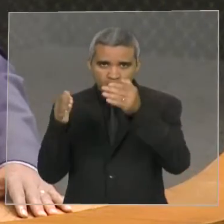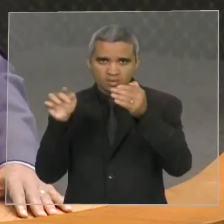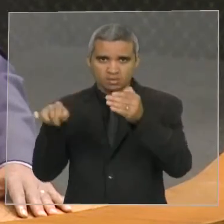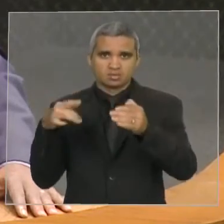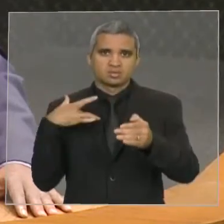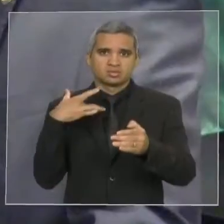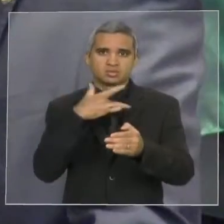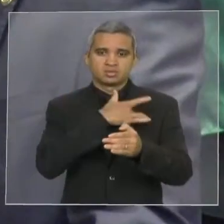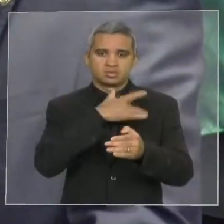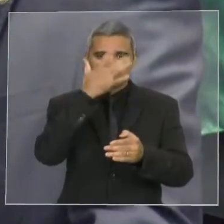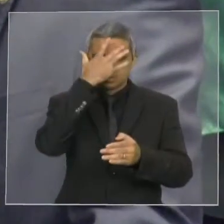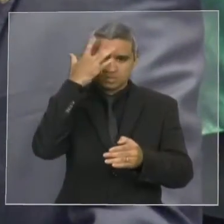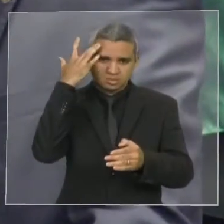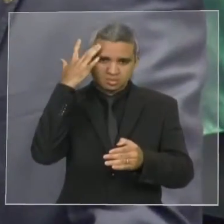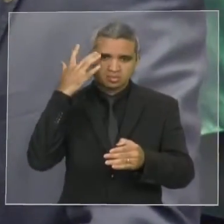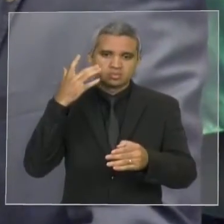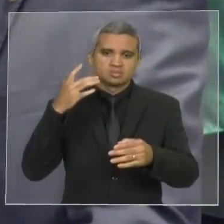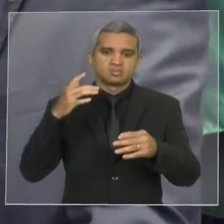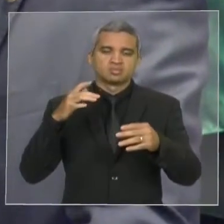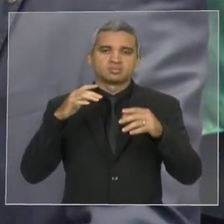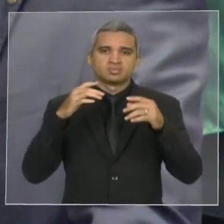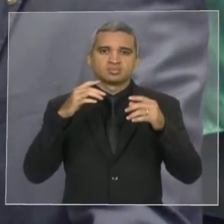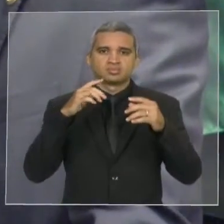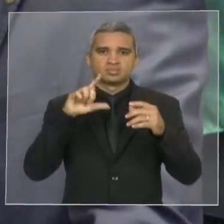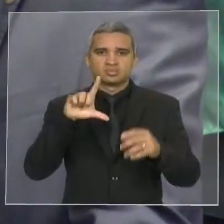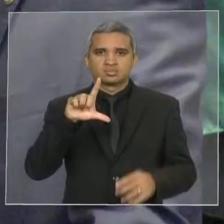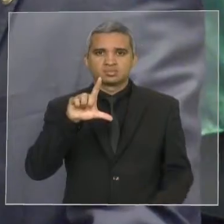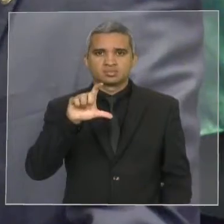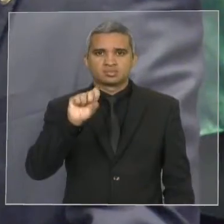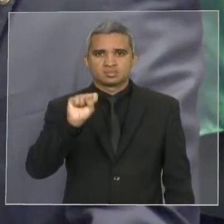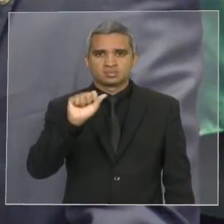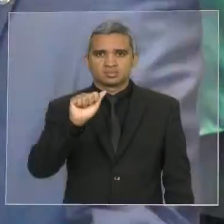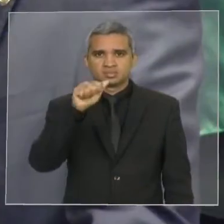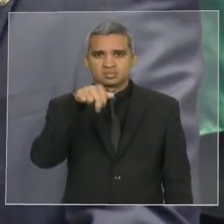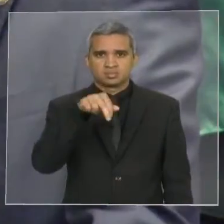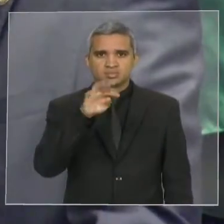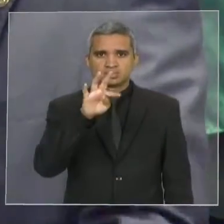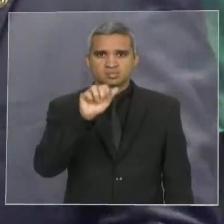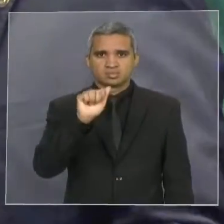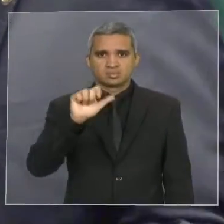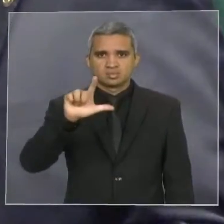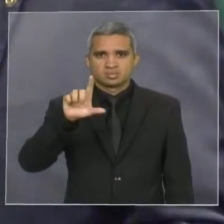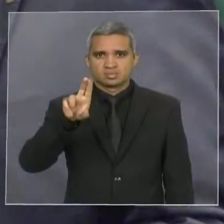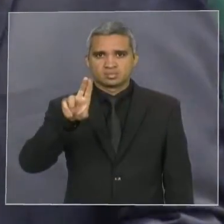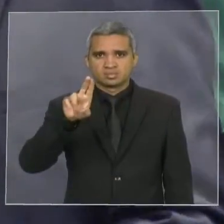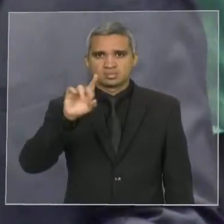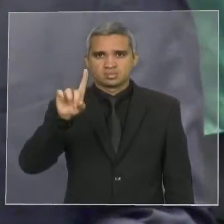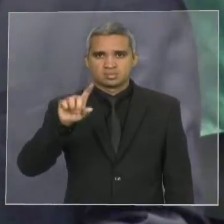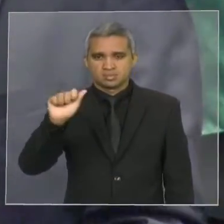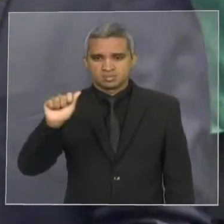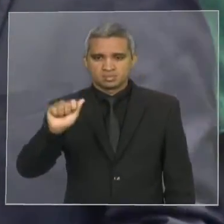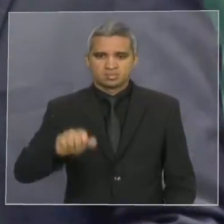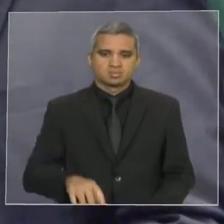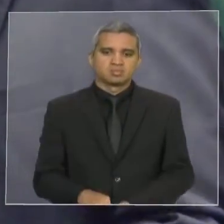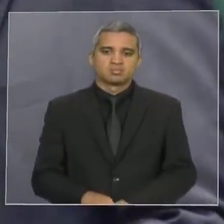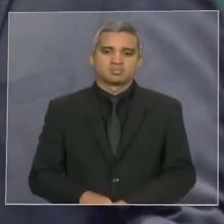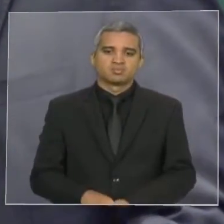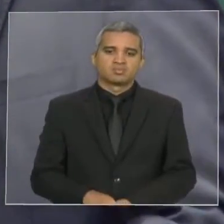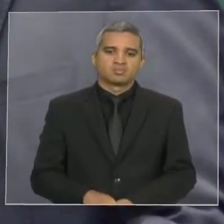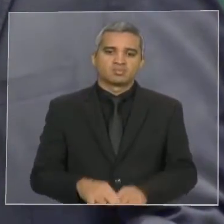de Santa Luzia. Talvez já fica na história do município de Santa Luzia como a prefeita que